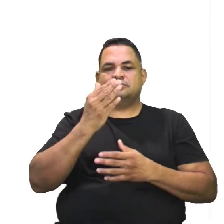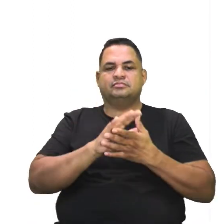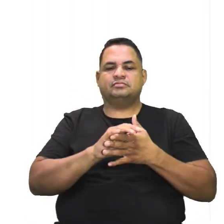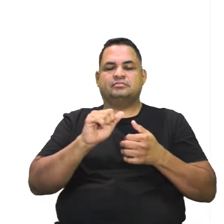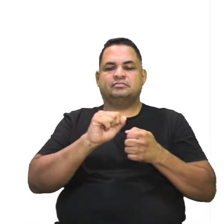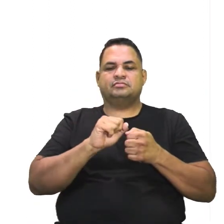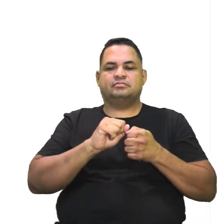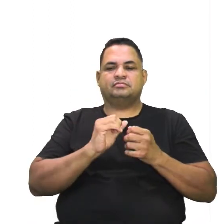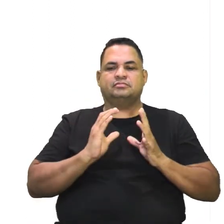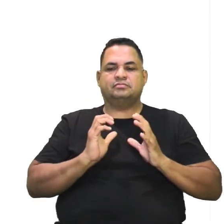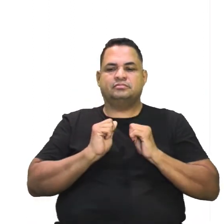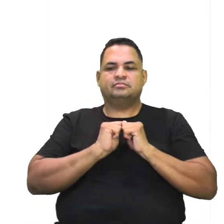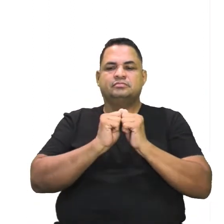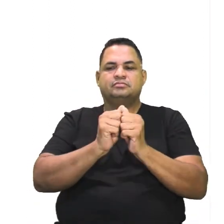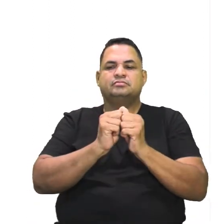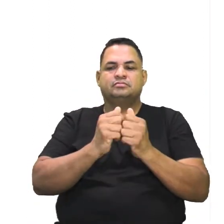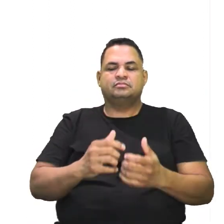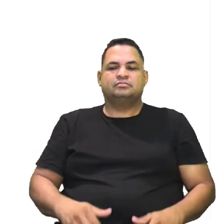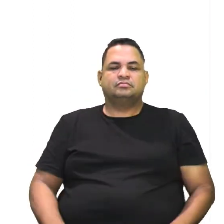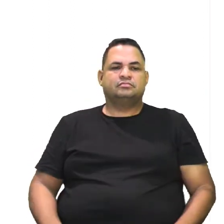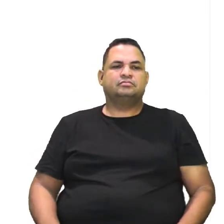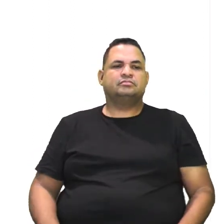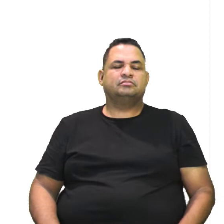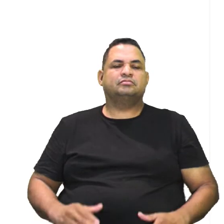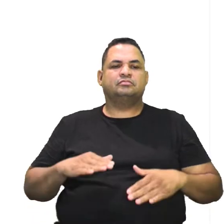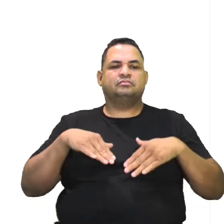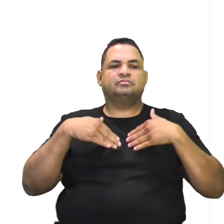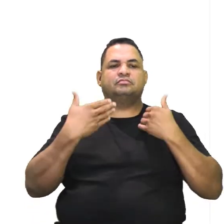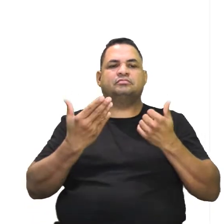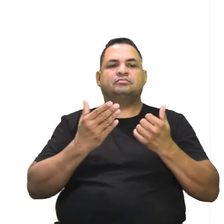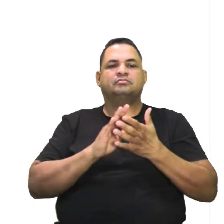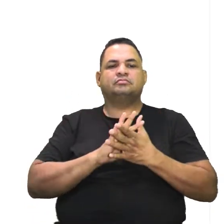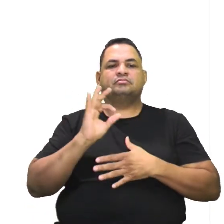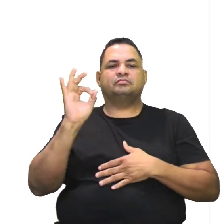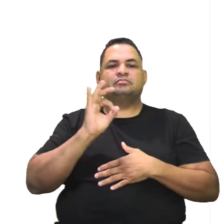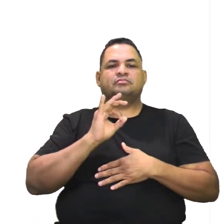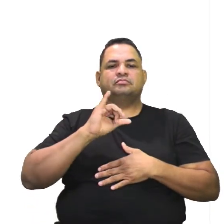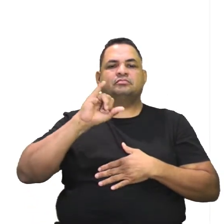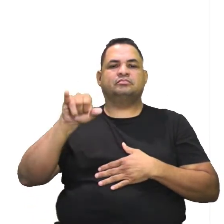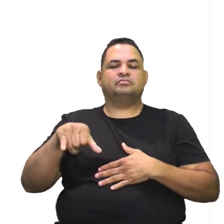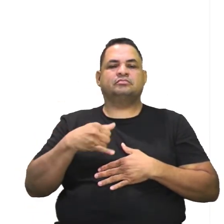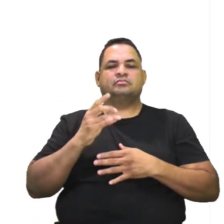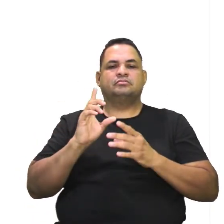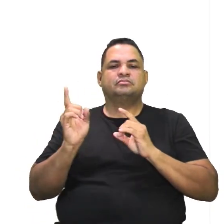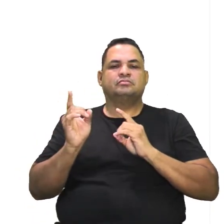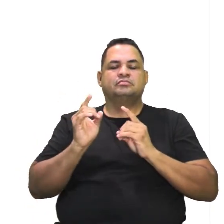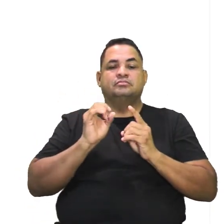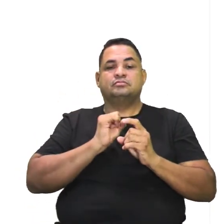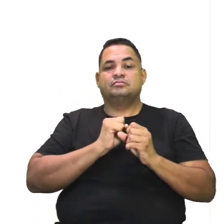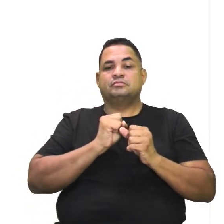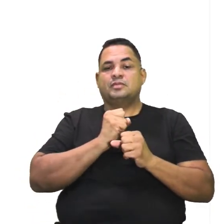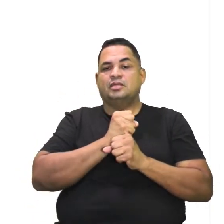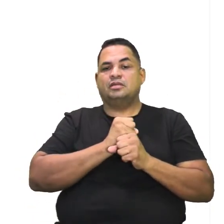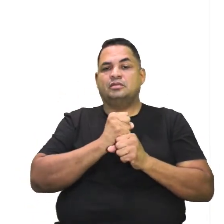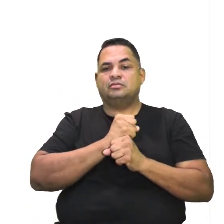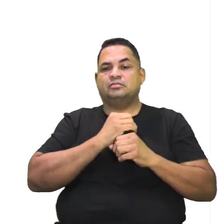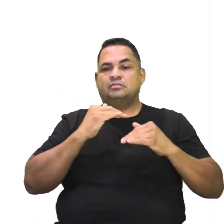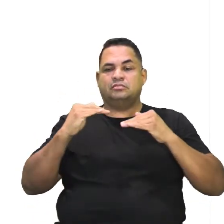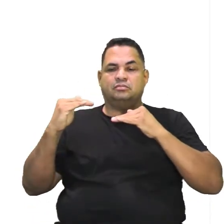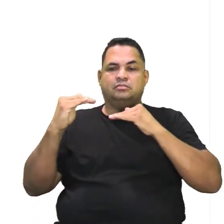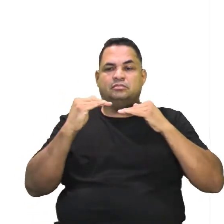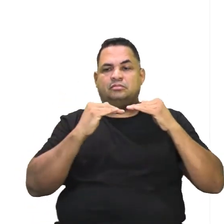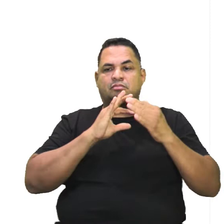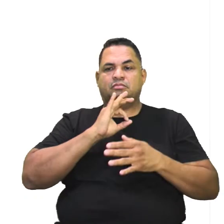vamos fazer junto com vocês aí uma situação problema. Vamos lá. Qual é a taxa de juros anual equivalente a